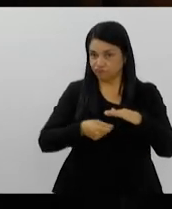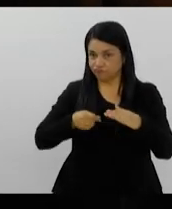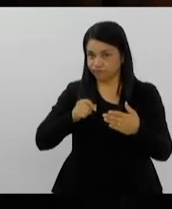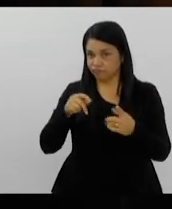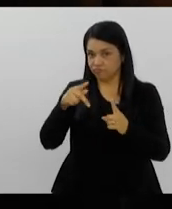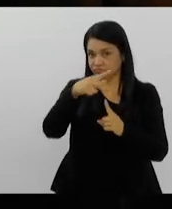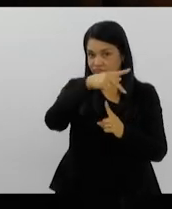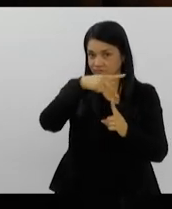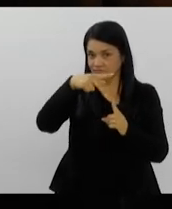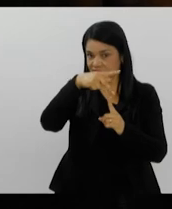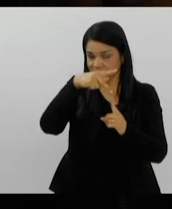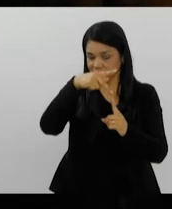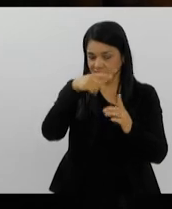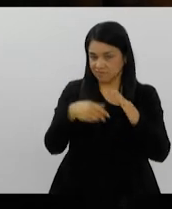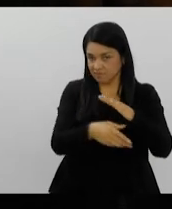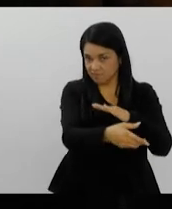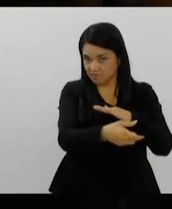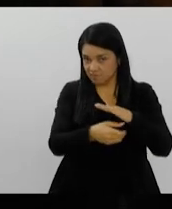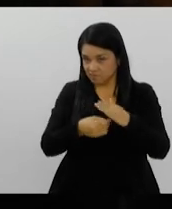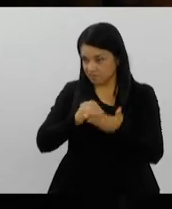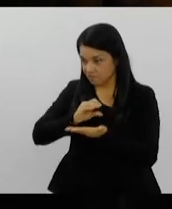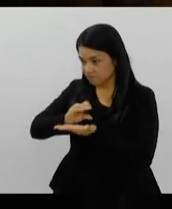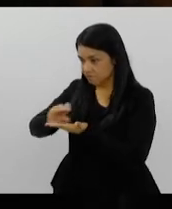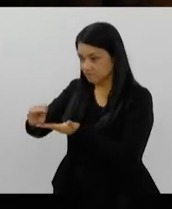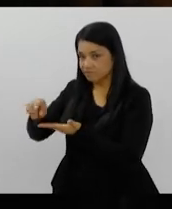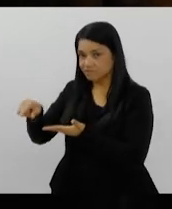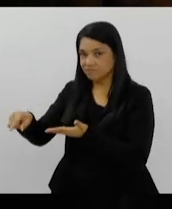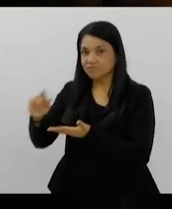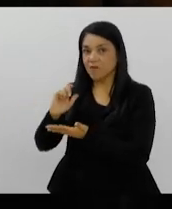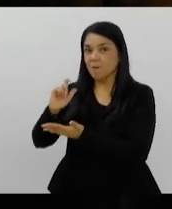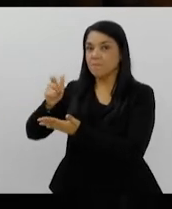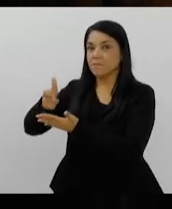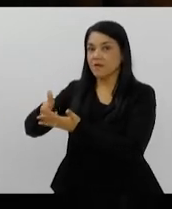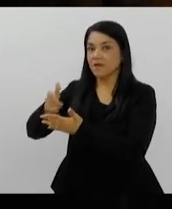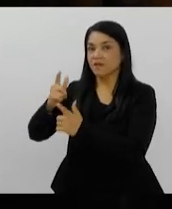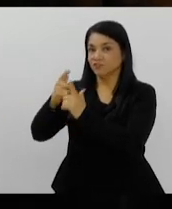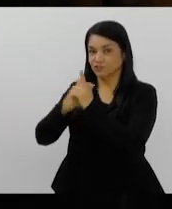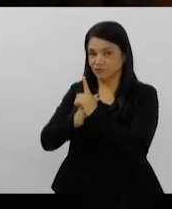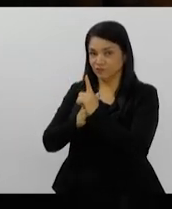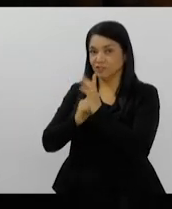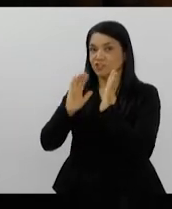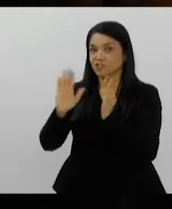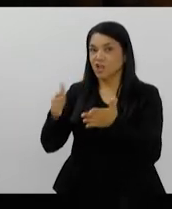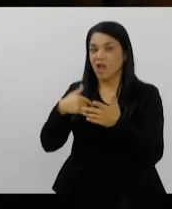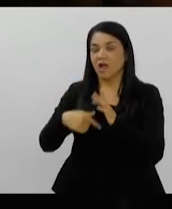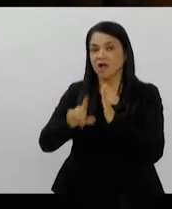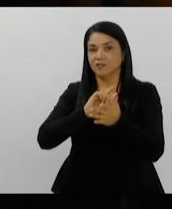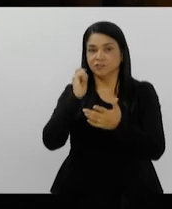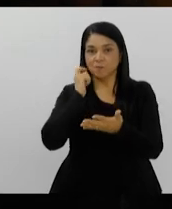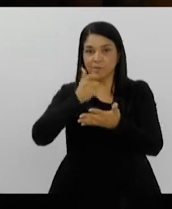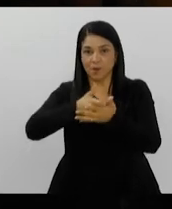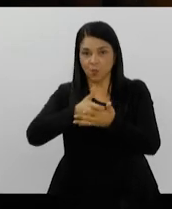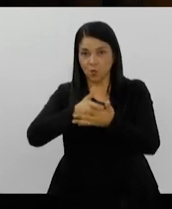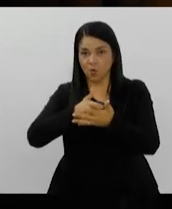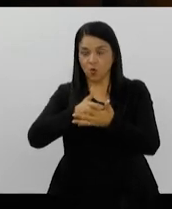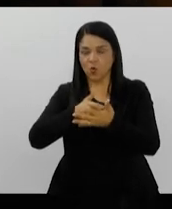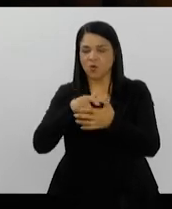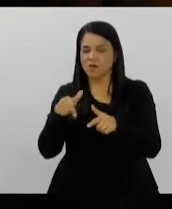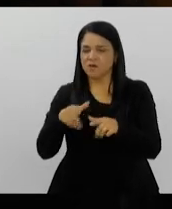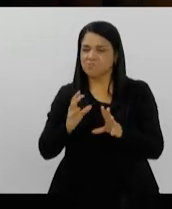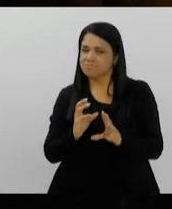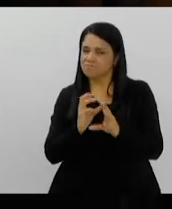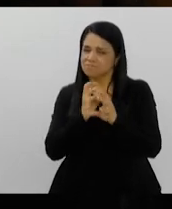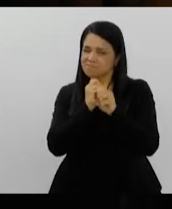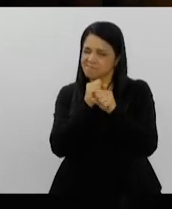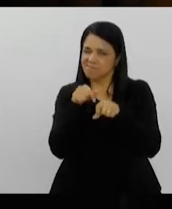Rio Previdência, dizendo que era para pagar a dívida, que já está paga, numa manobra contábil, que ainda vai